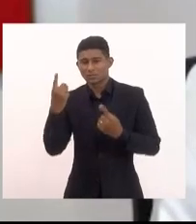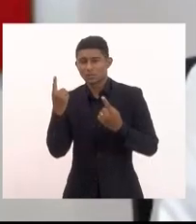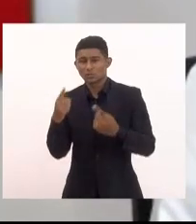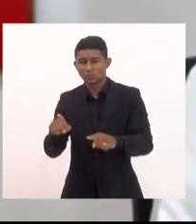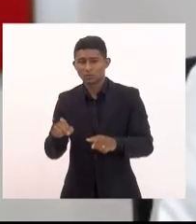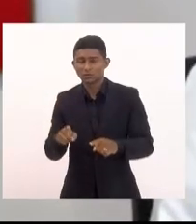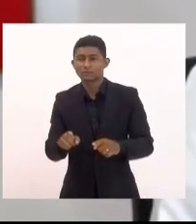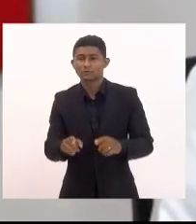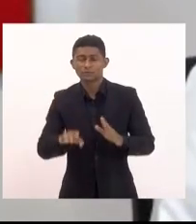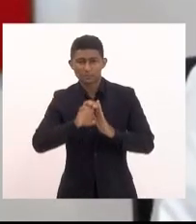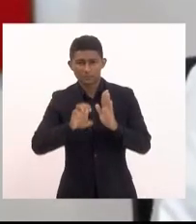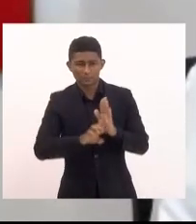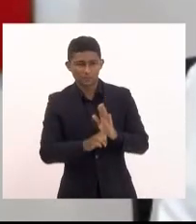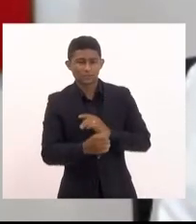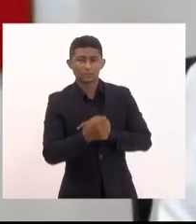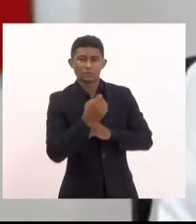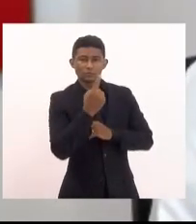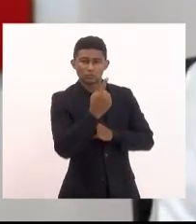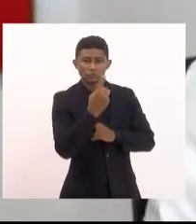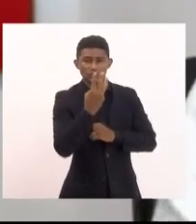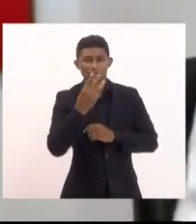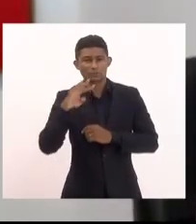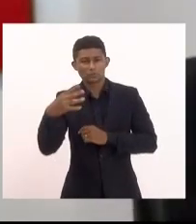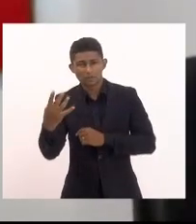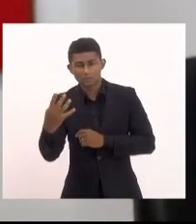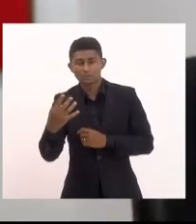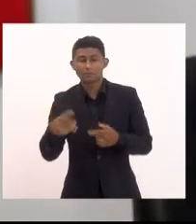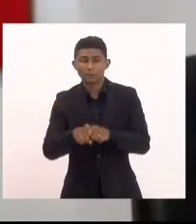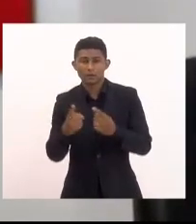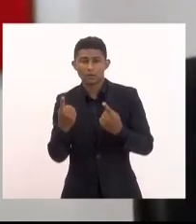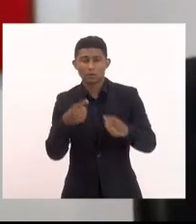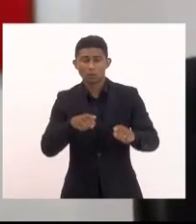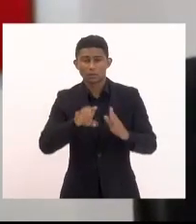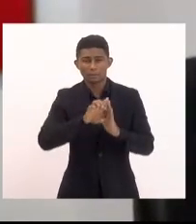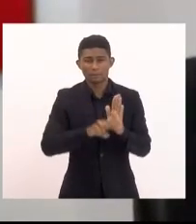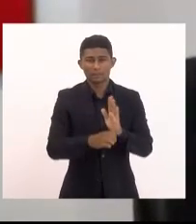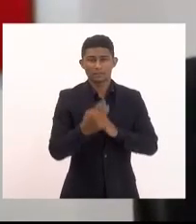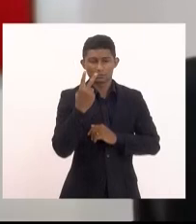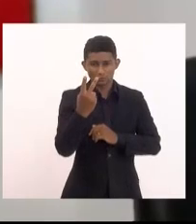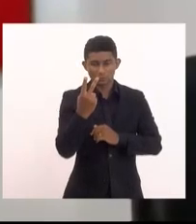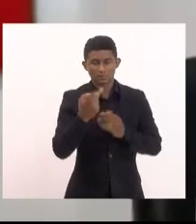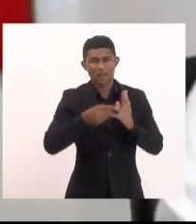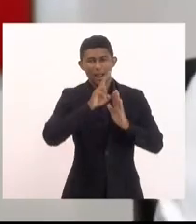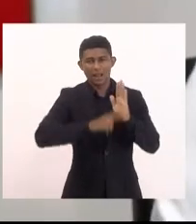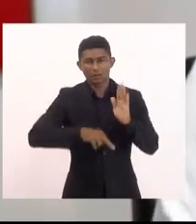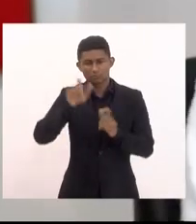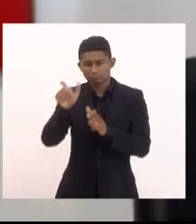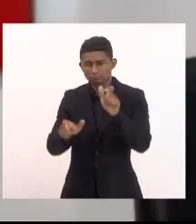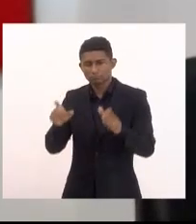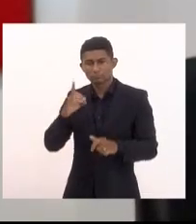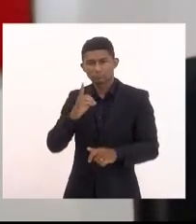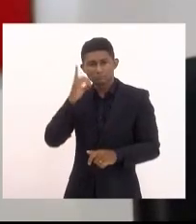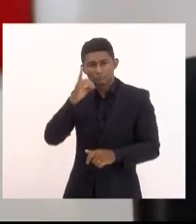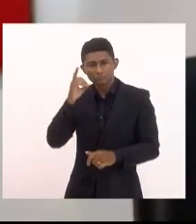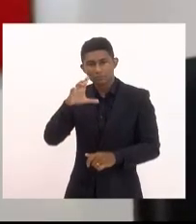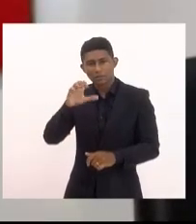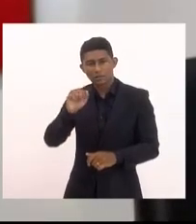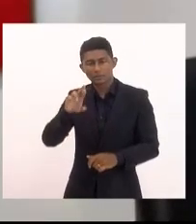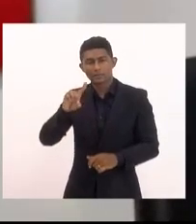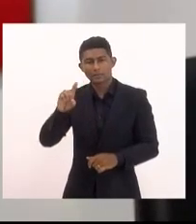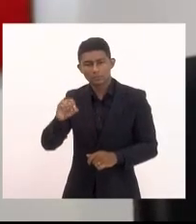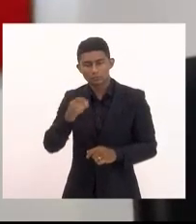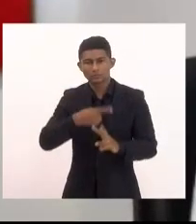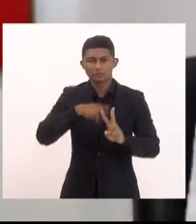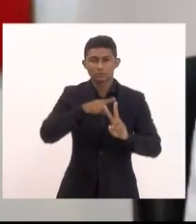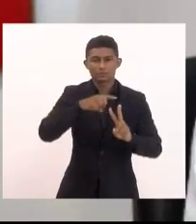emendas 1, 3, 4. O contrário à emenda 2 do deputado Eliomar Coelho. Relator, deputado Carlos Mintil, Carlos e Márcio Pacheco.